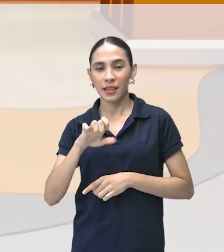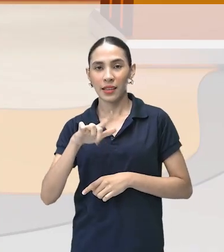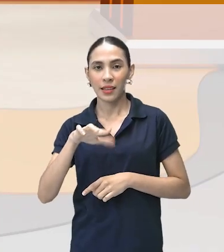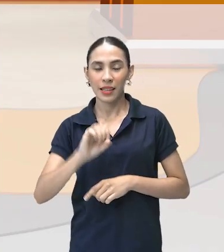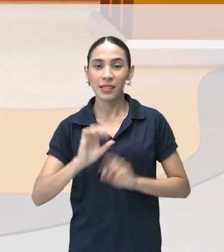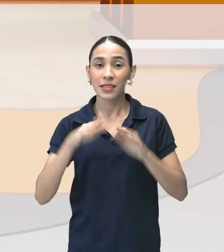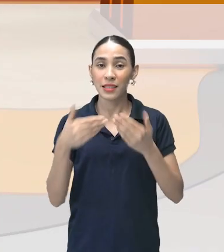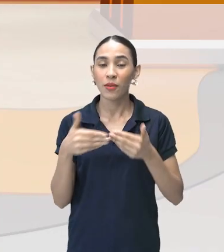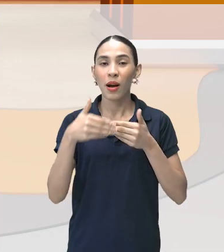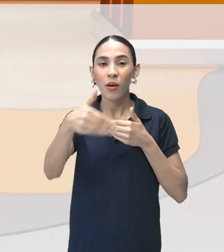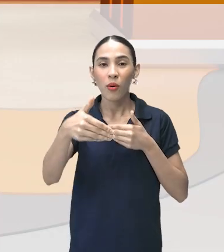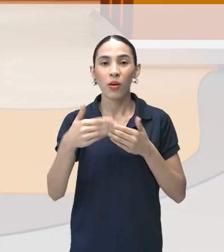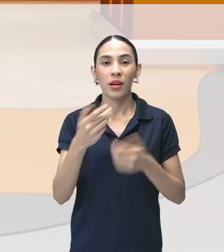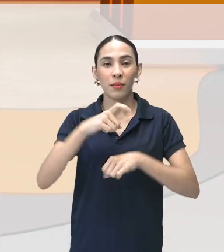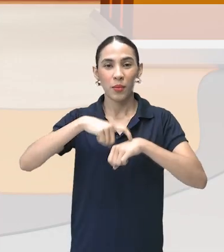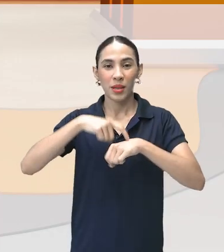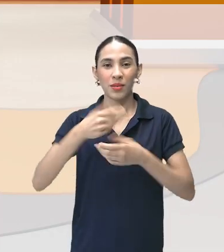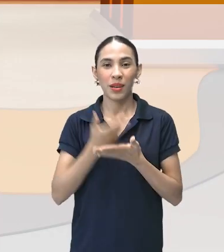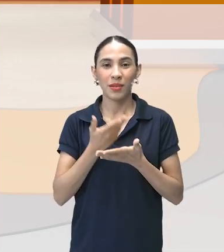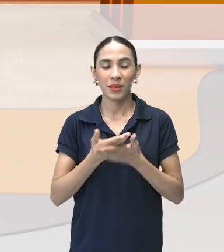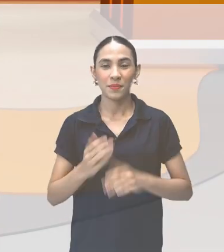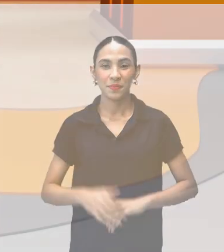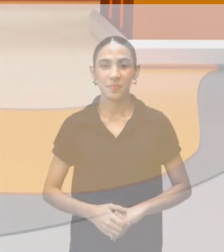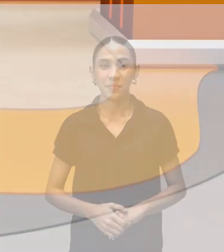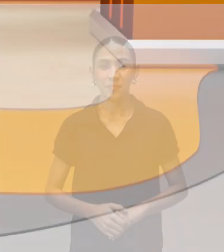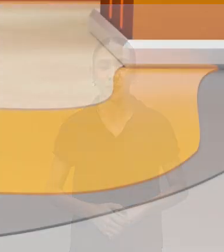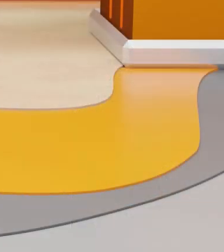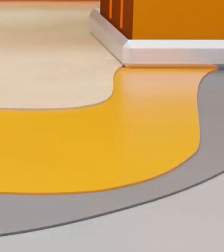Então, vamos agora para o momento da nossa aula.